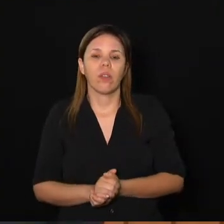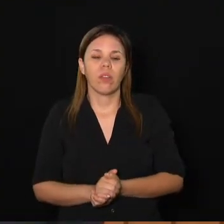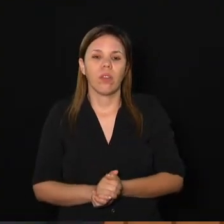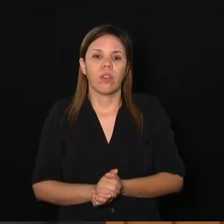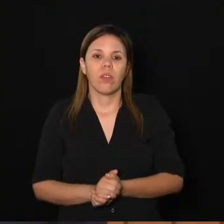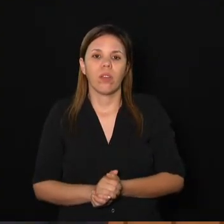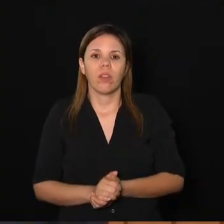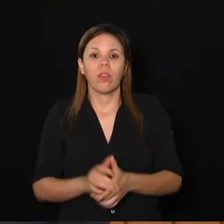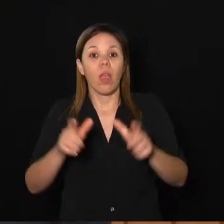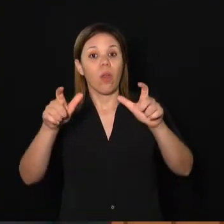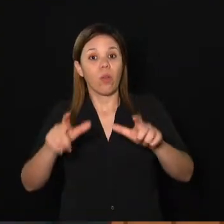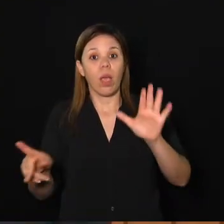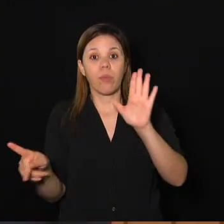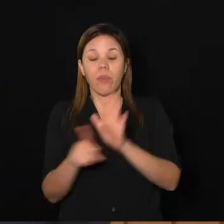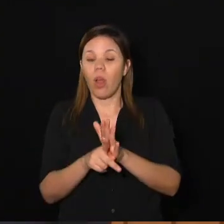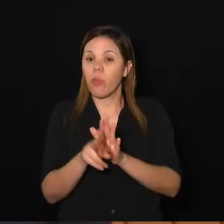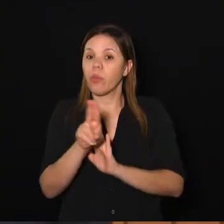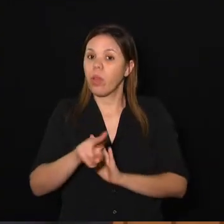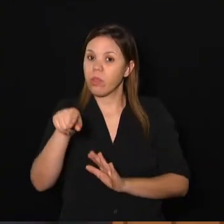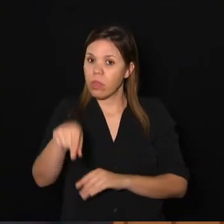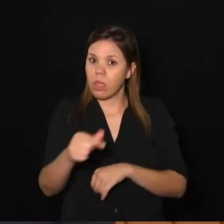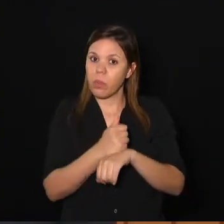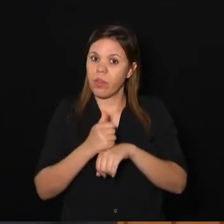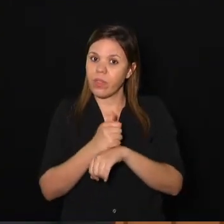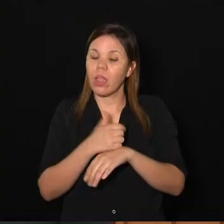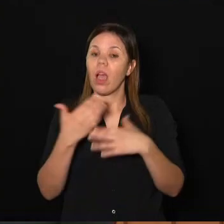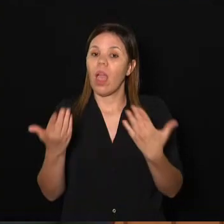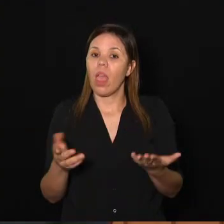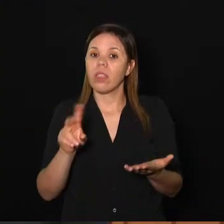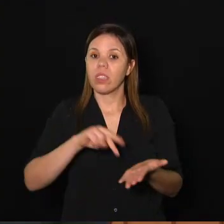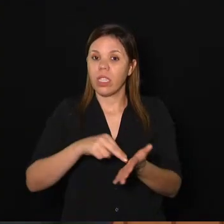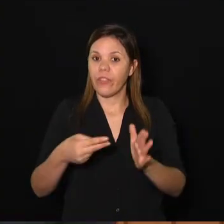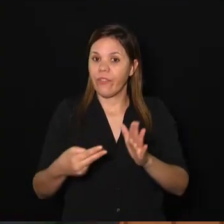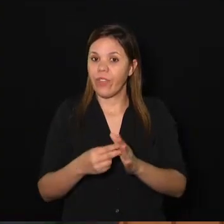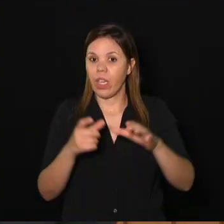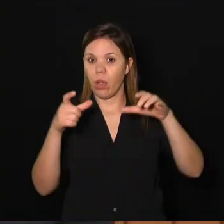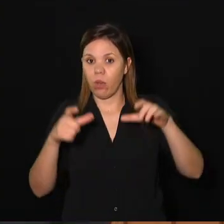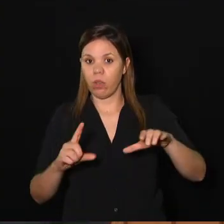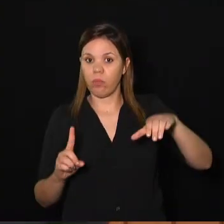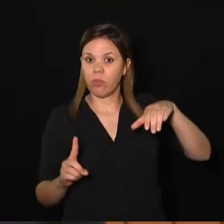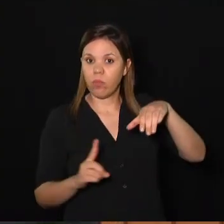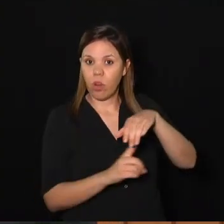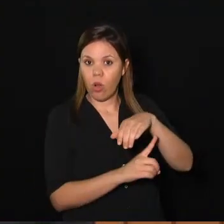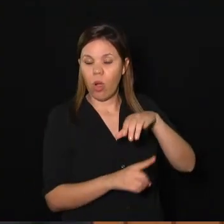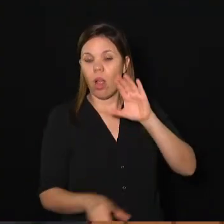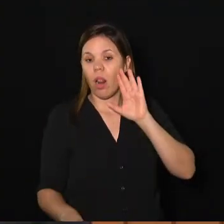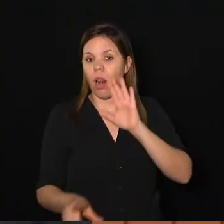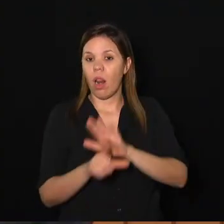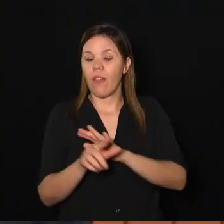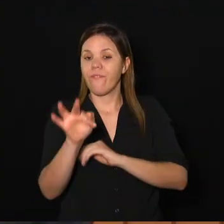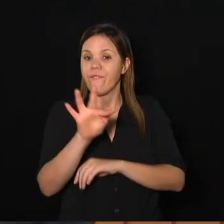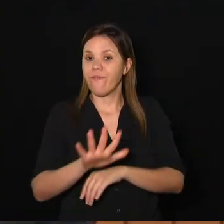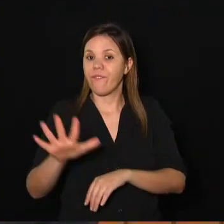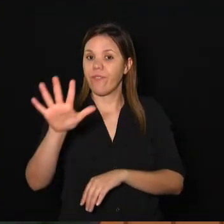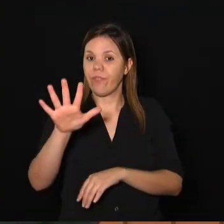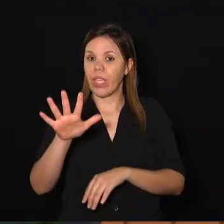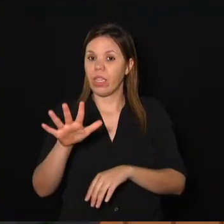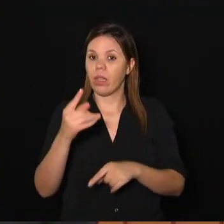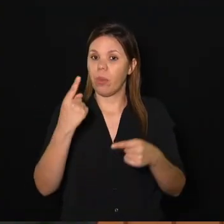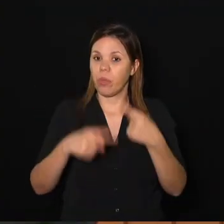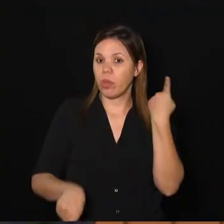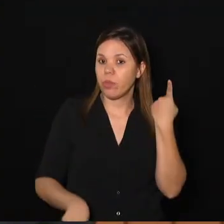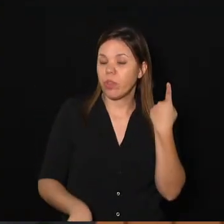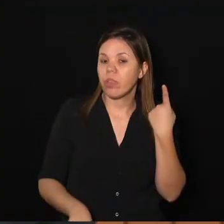gabinete optométrico que nada mais é do que um consultório o que por lei federal é proibido ser